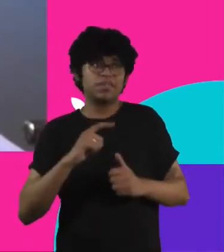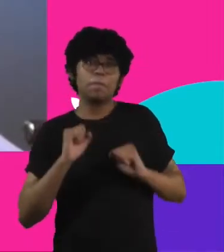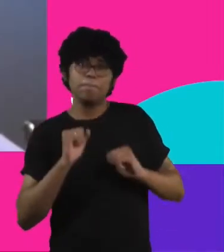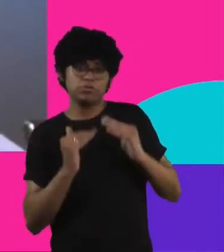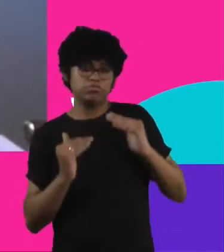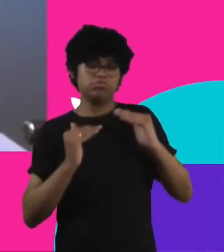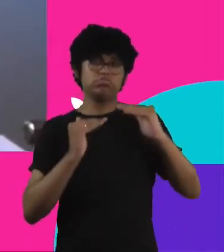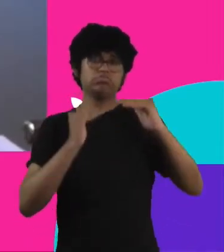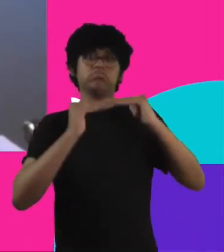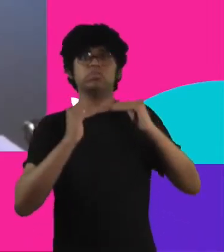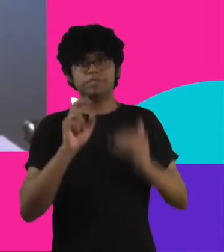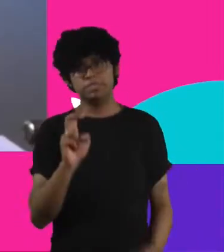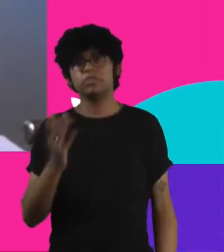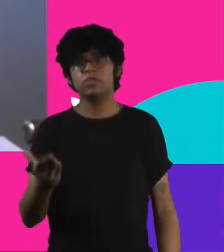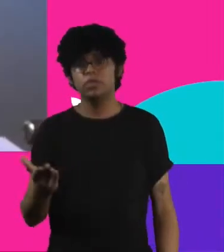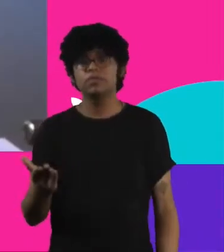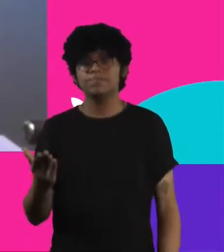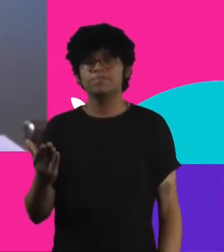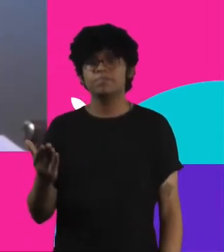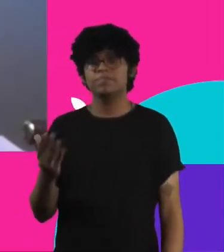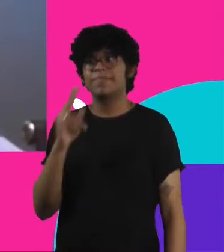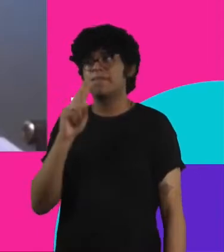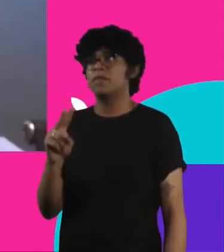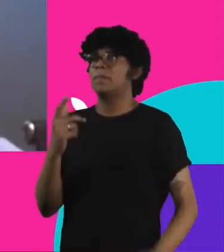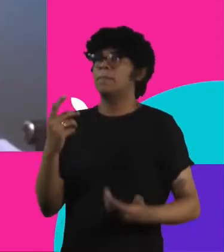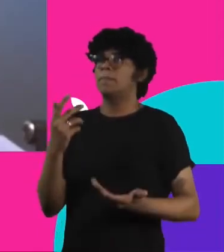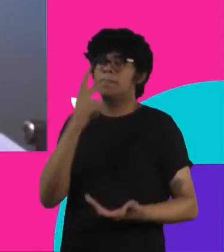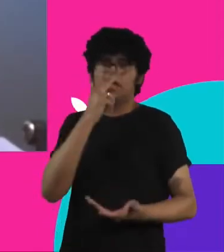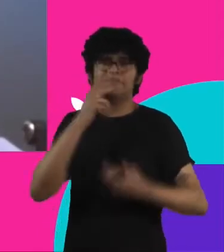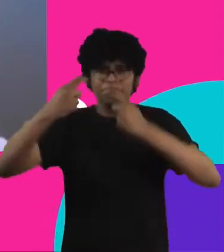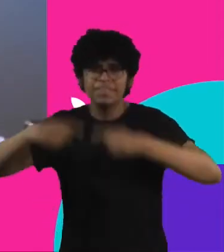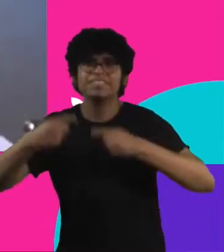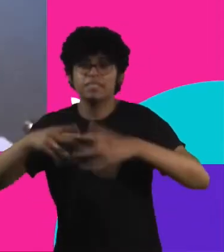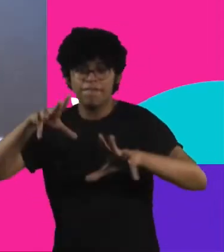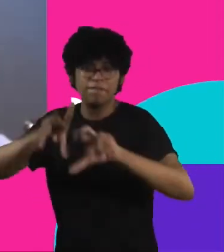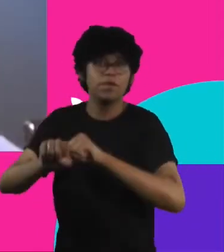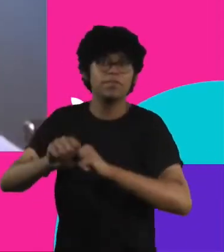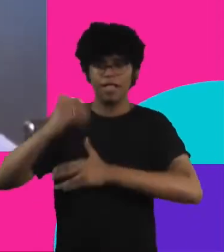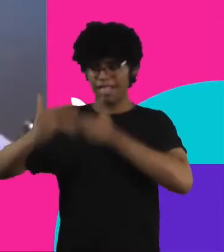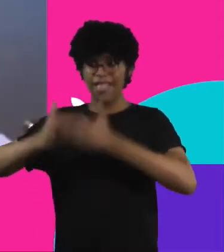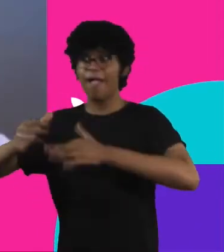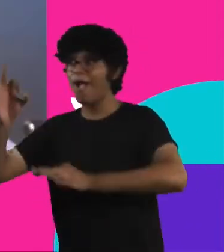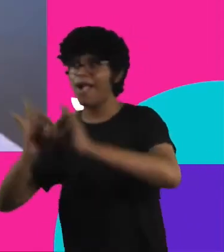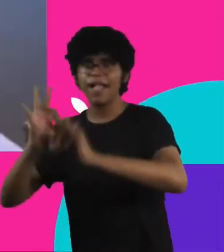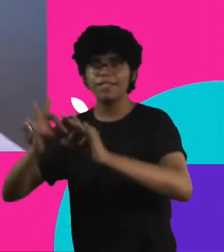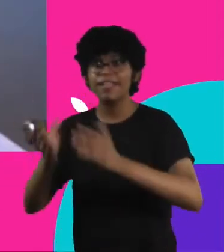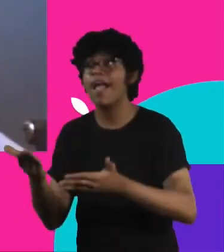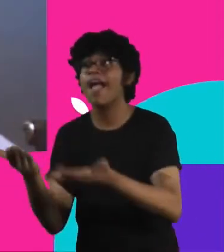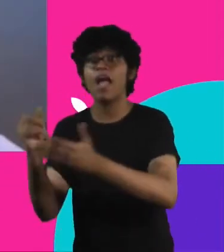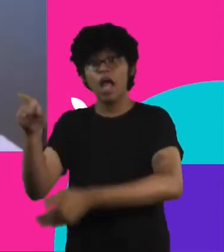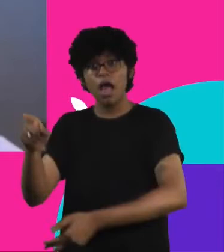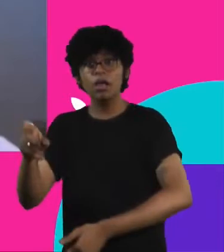dessa história, é que existe uma necessidade premente de se formar as pessoas e preparar as pessoas para obter essa